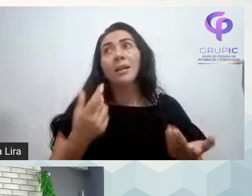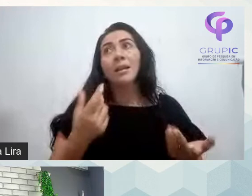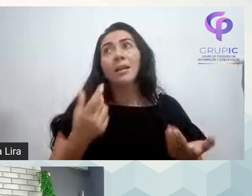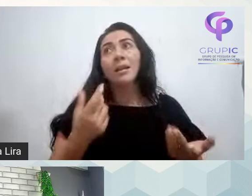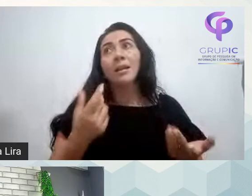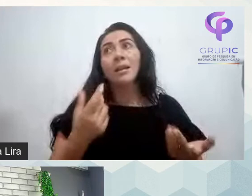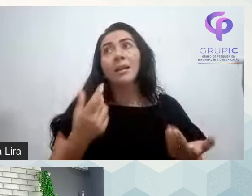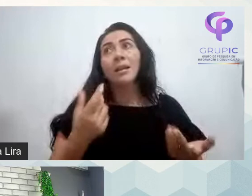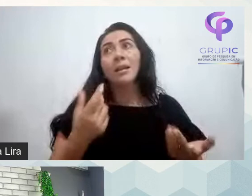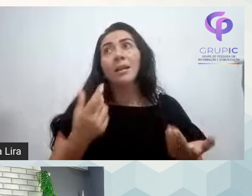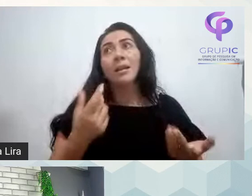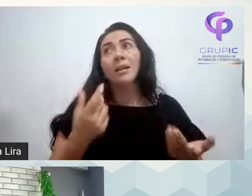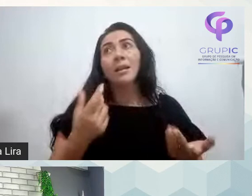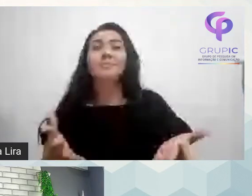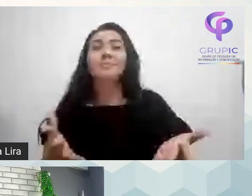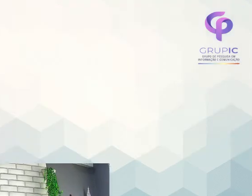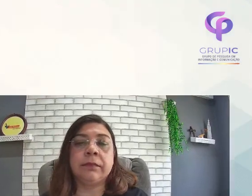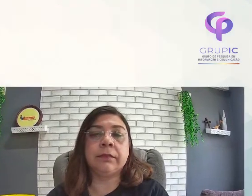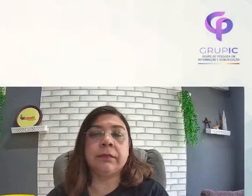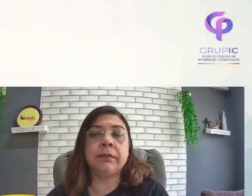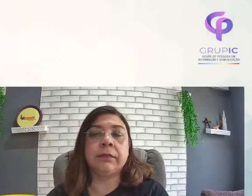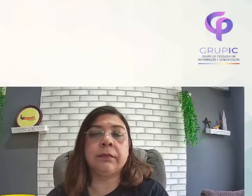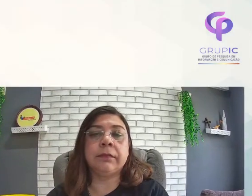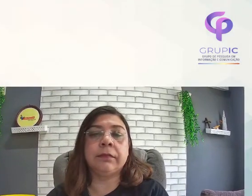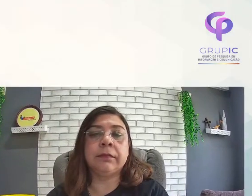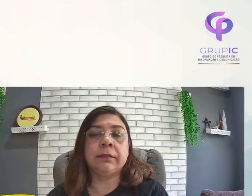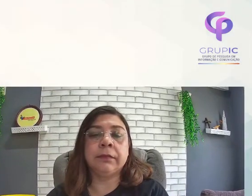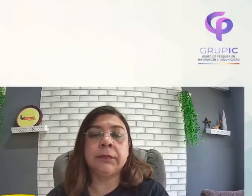essas informações no projeto.